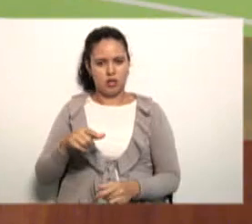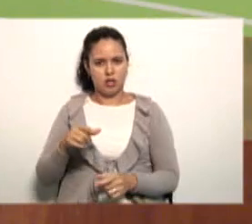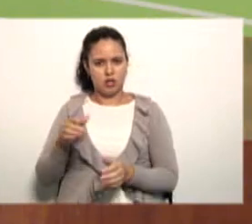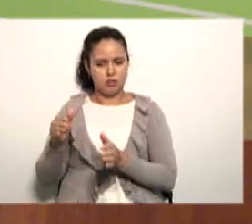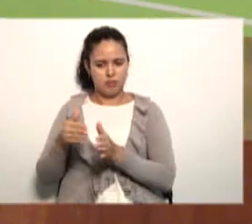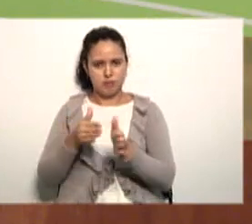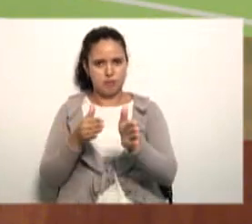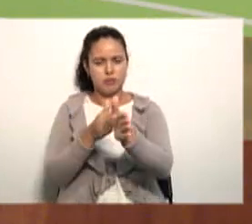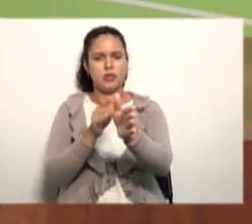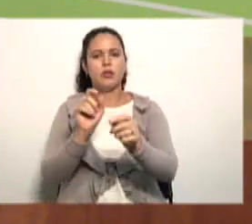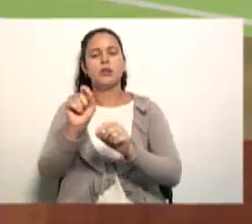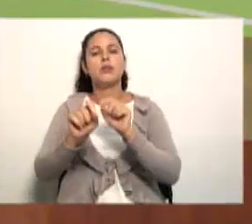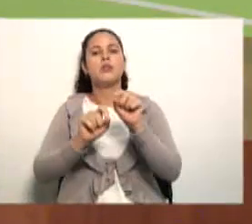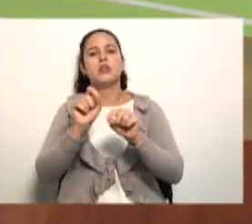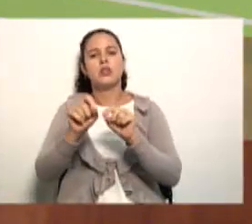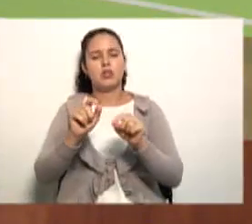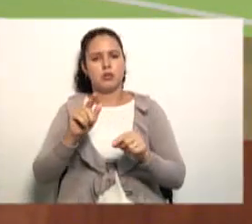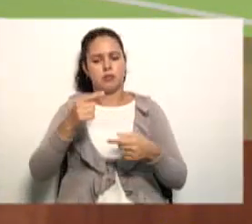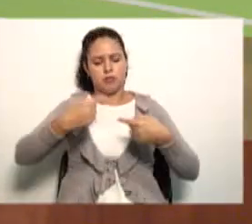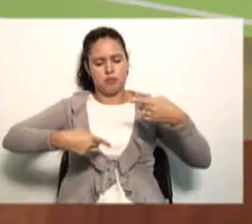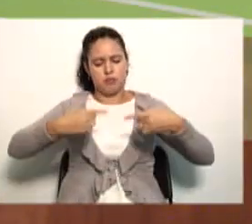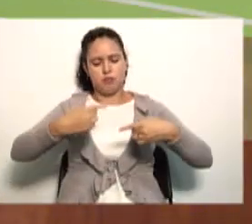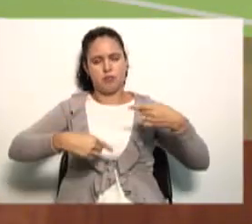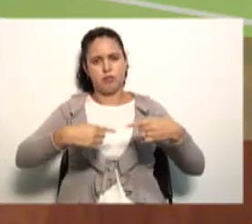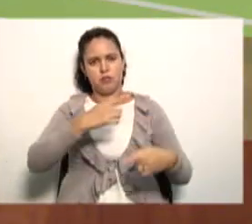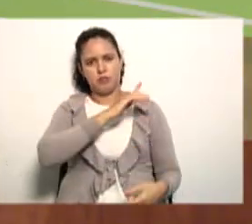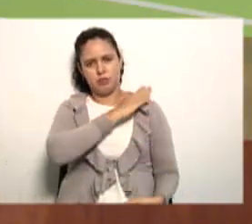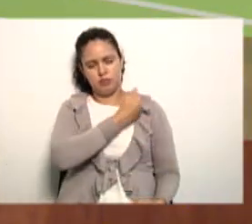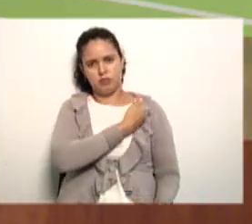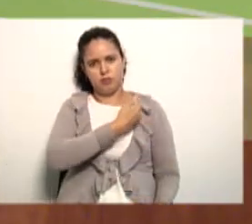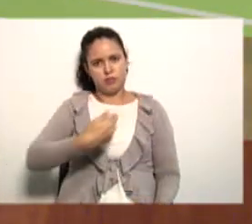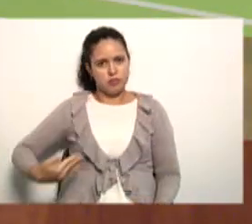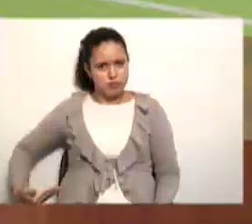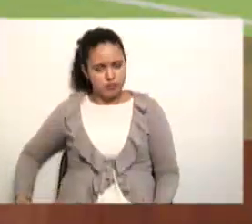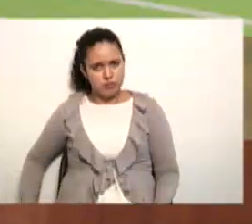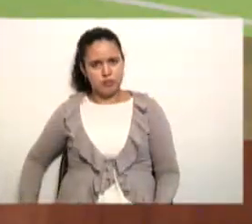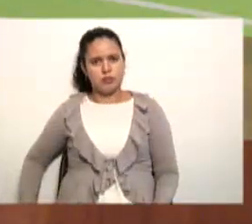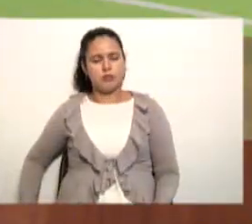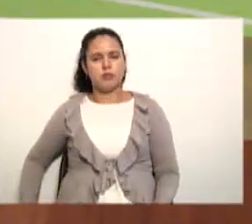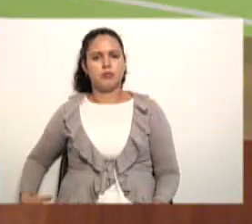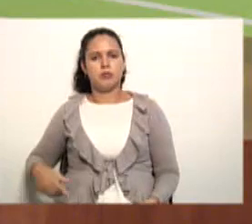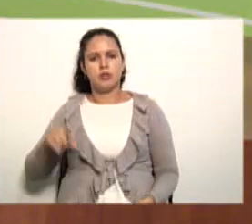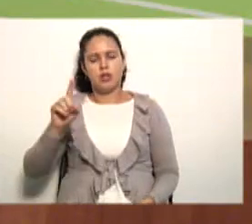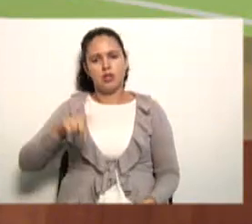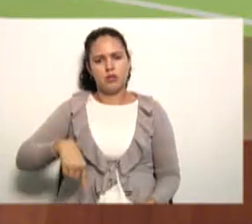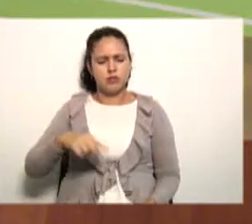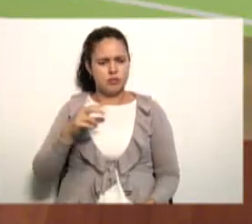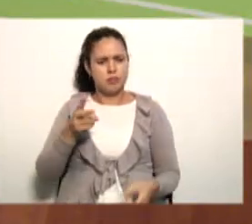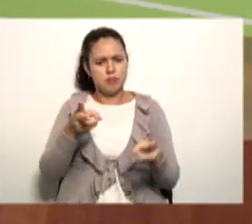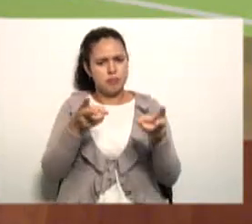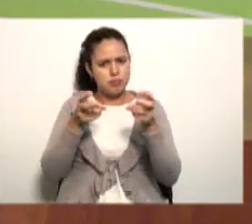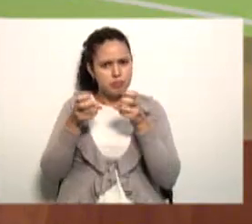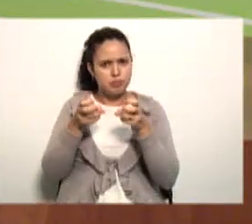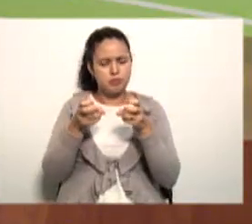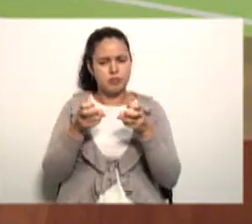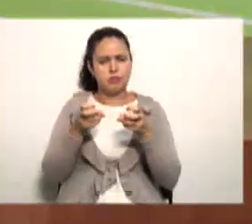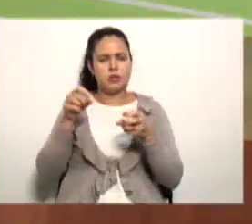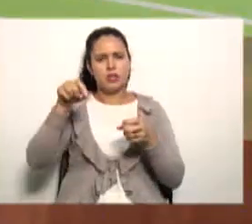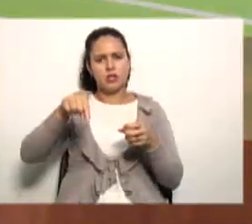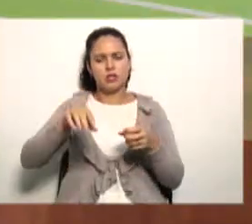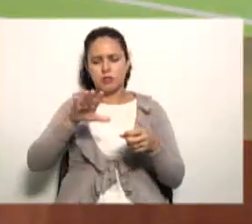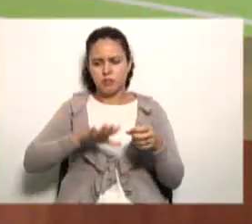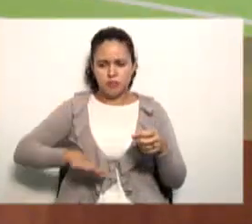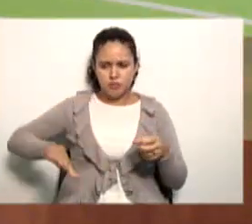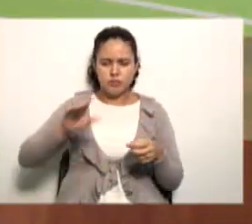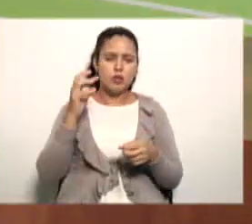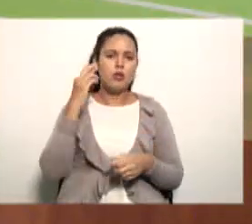dos nossos estados e municípios. Através desses agregados que você identifica a região do seu estado ou a região do seu município que tem um